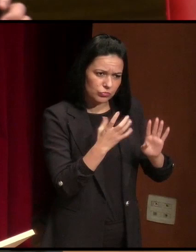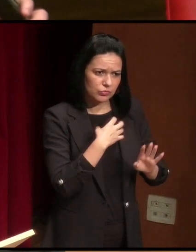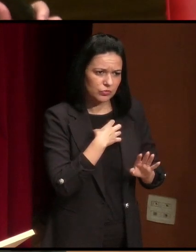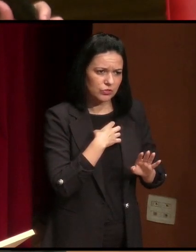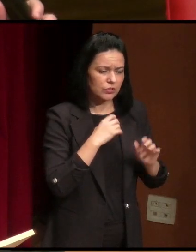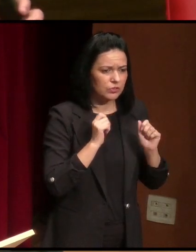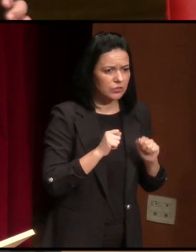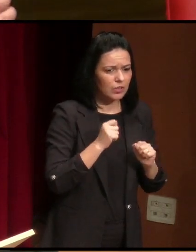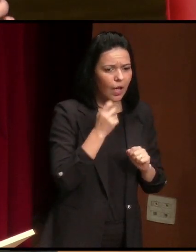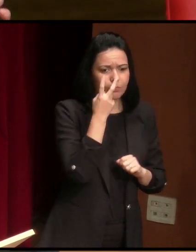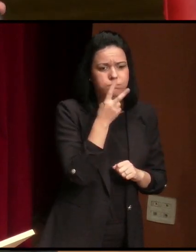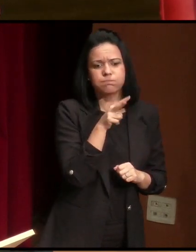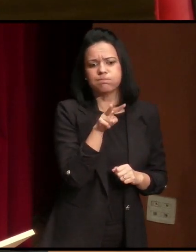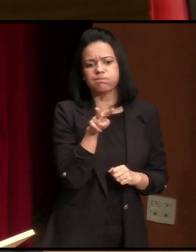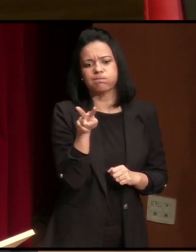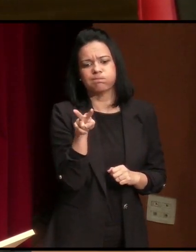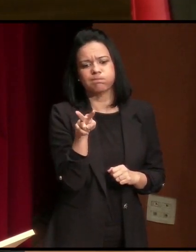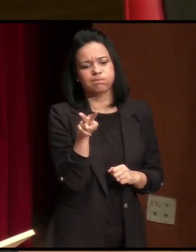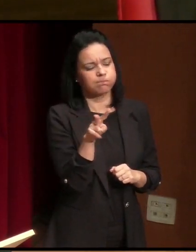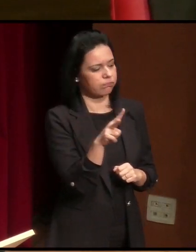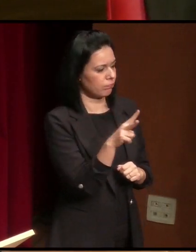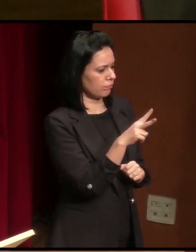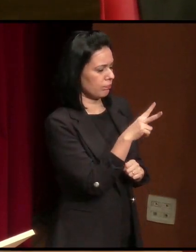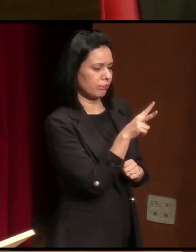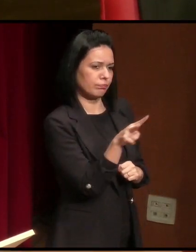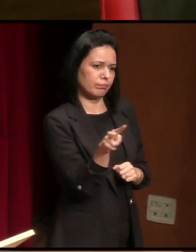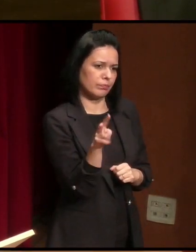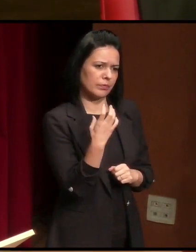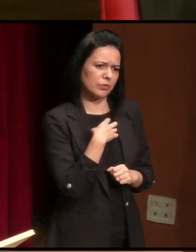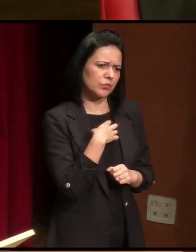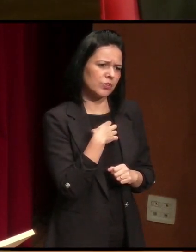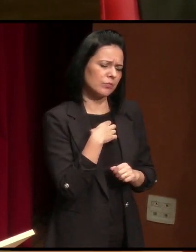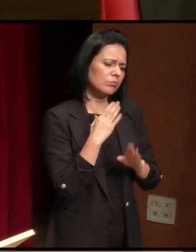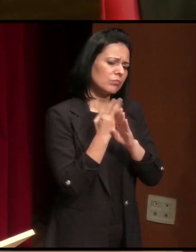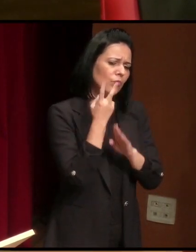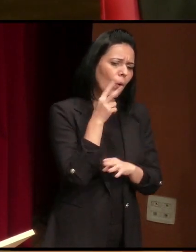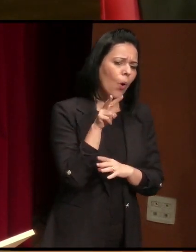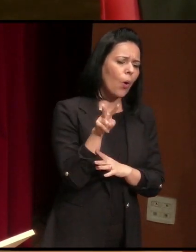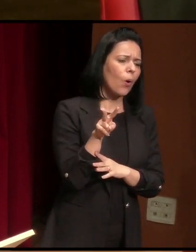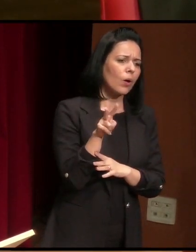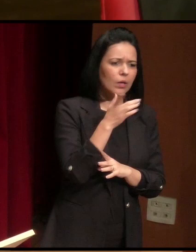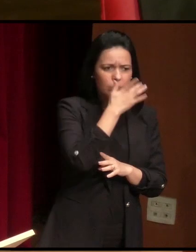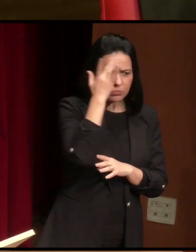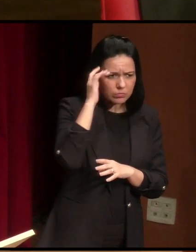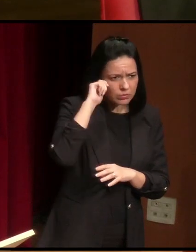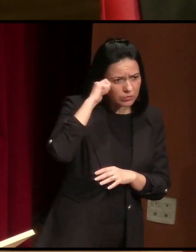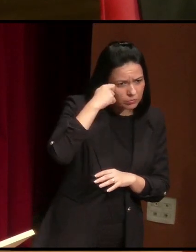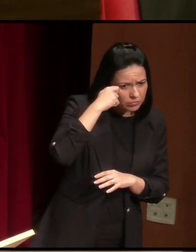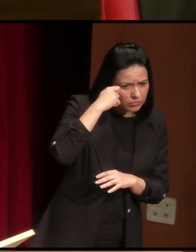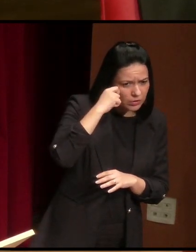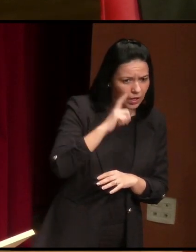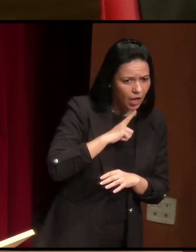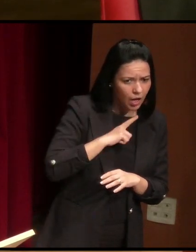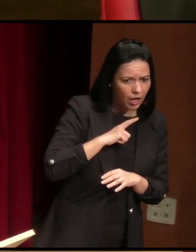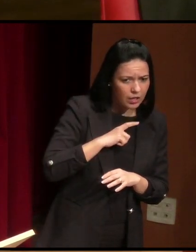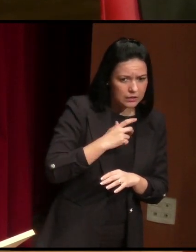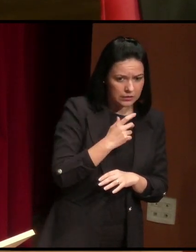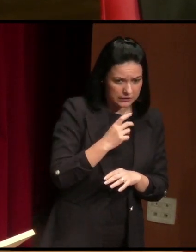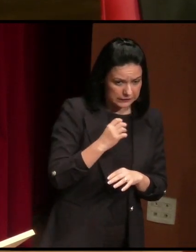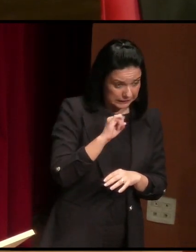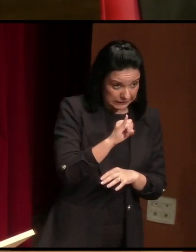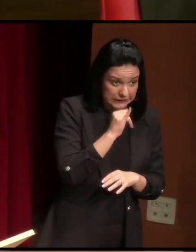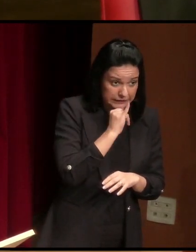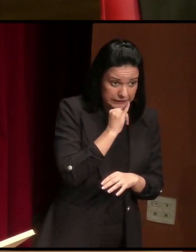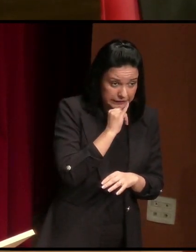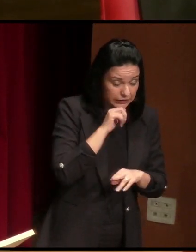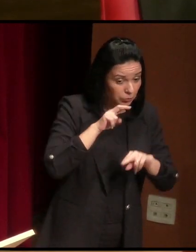pescoço e ver onde você tem protagonismo do negro. No lugar onde você está, no seu entretenimento. Você está jantando, tem uma pessoa negra ali jantando